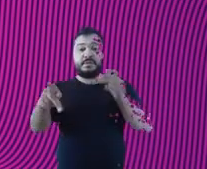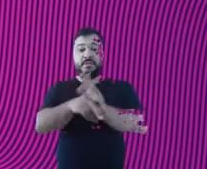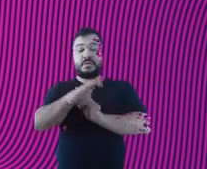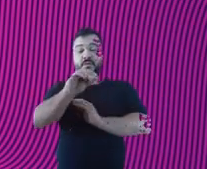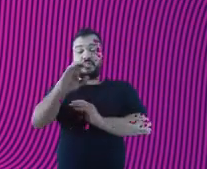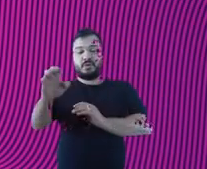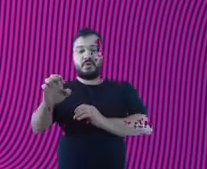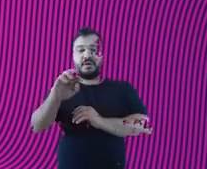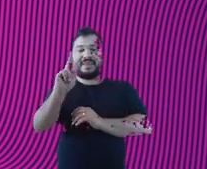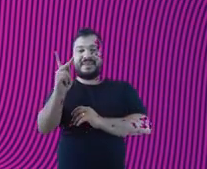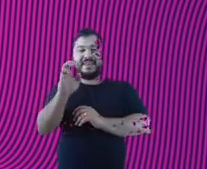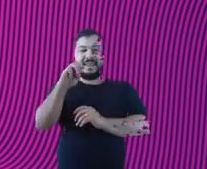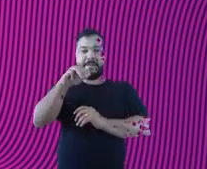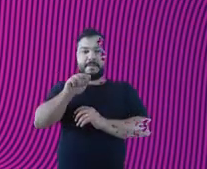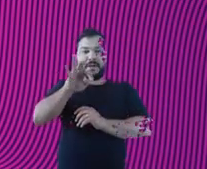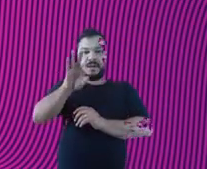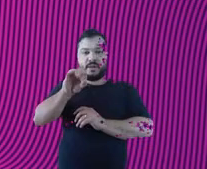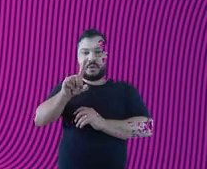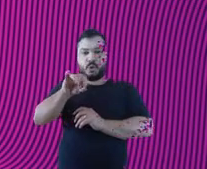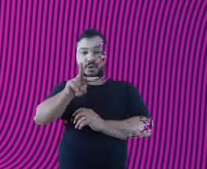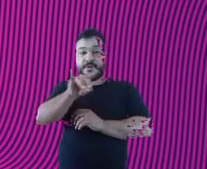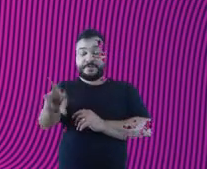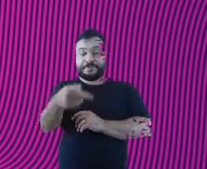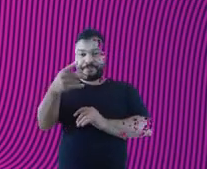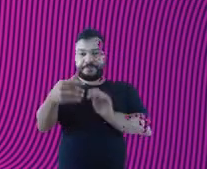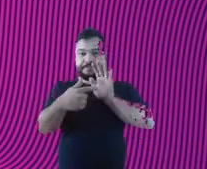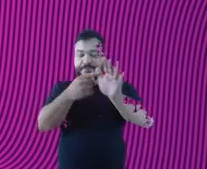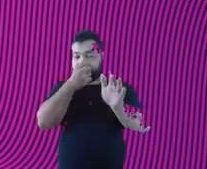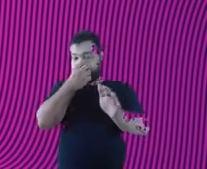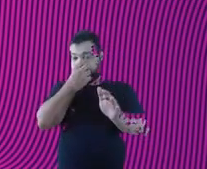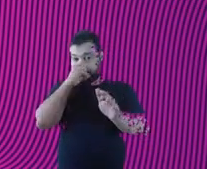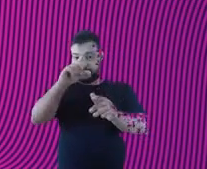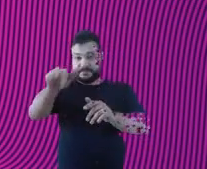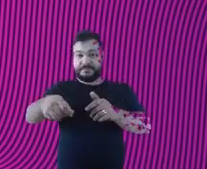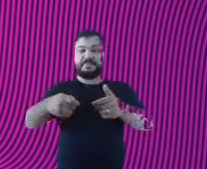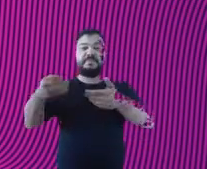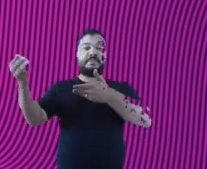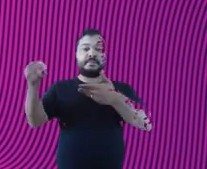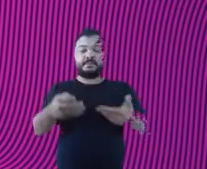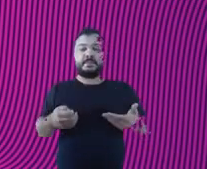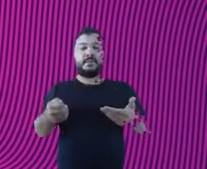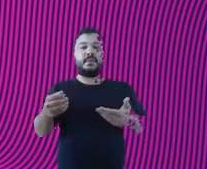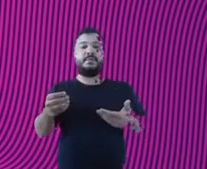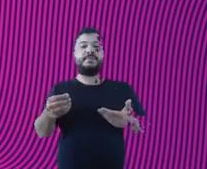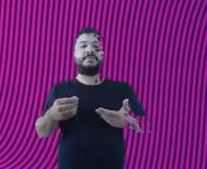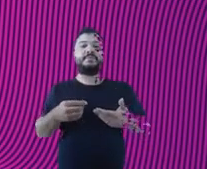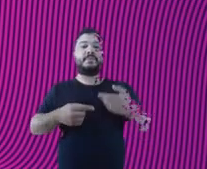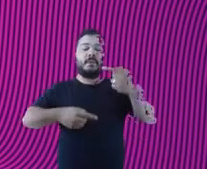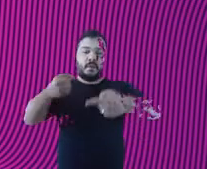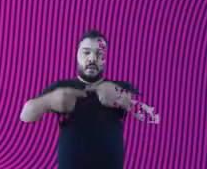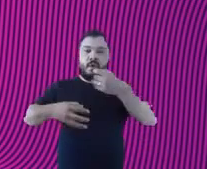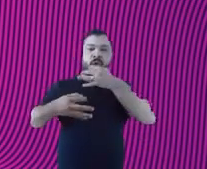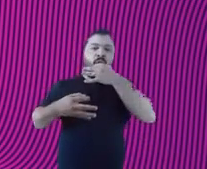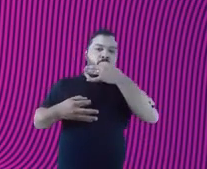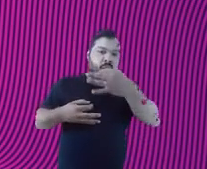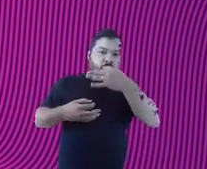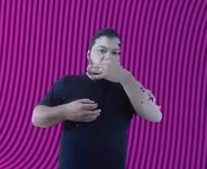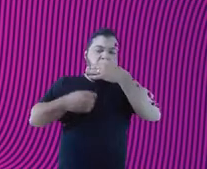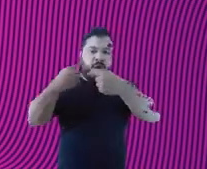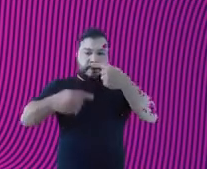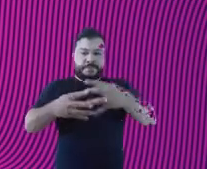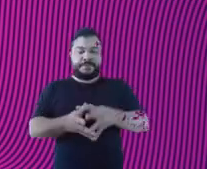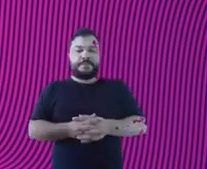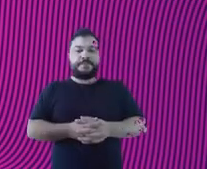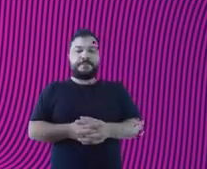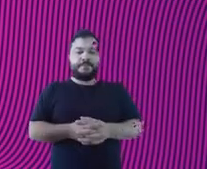hematologista. Ele vai apresentar o segundo caso para depois nós chamarmos os outros hematologistas para a gente aumentar a nossa discussão.